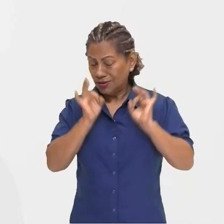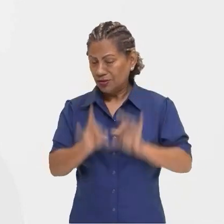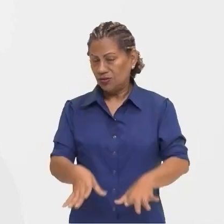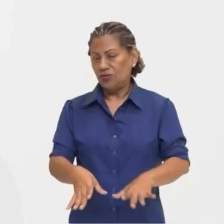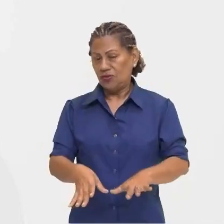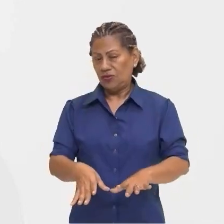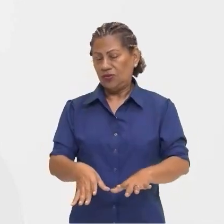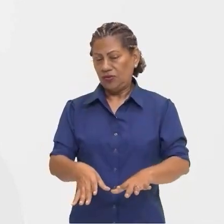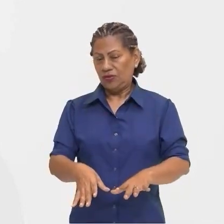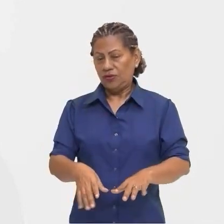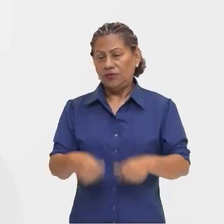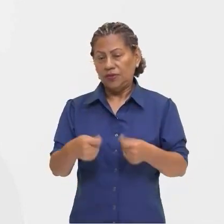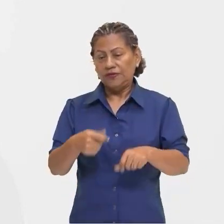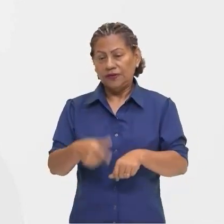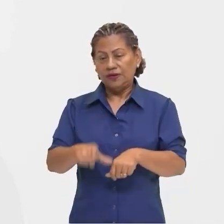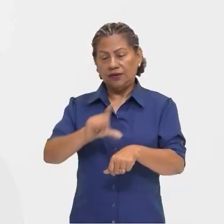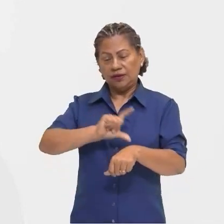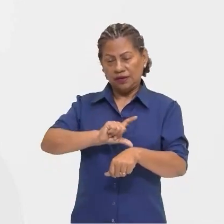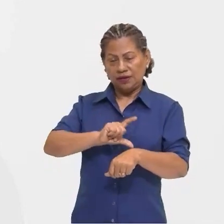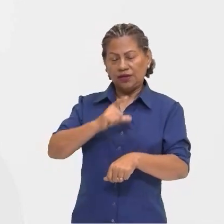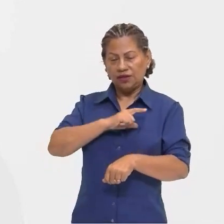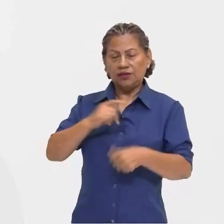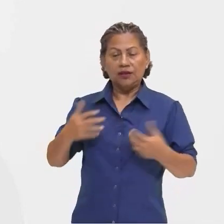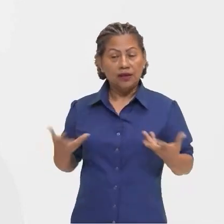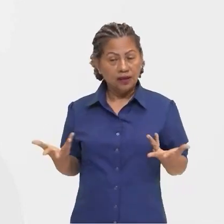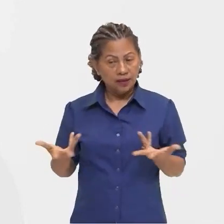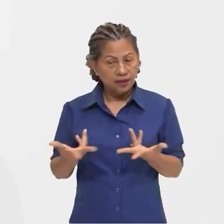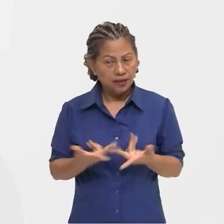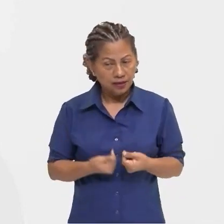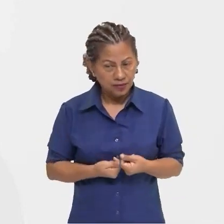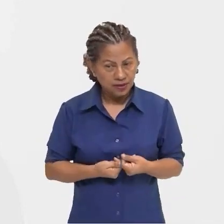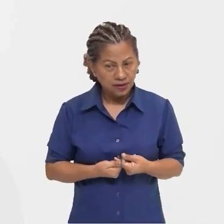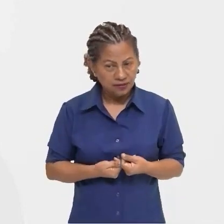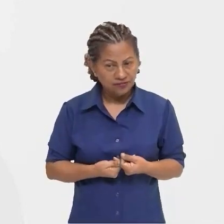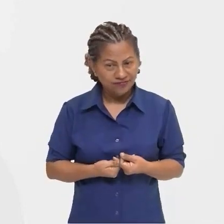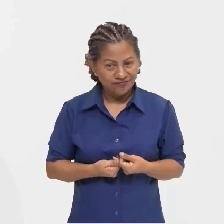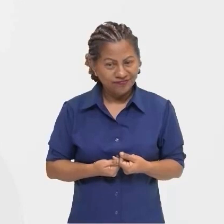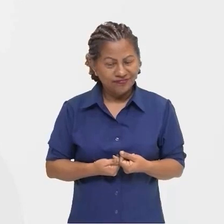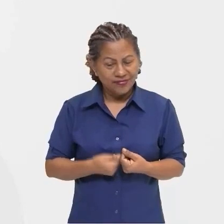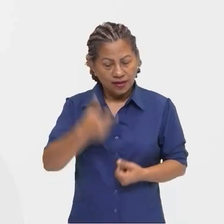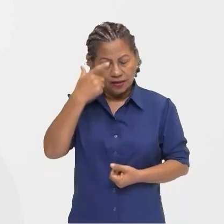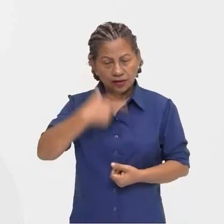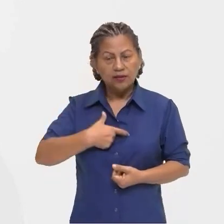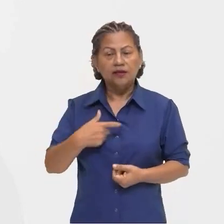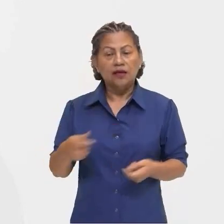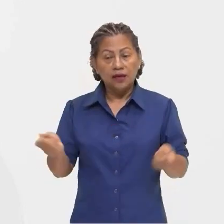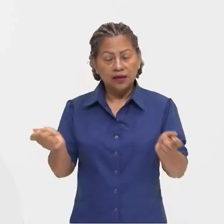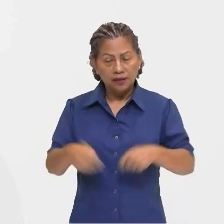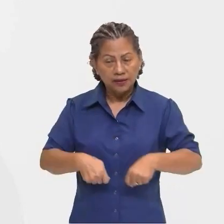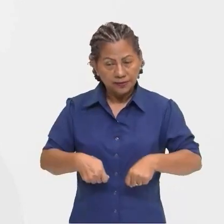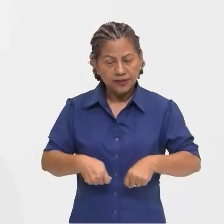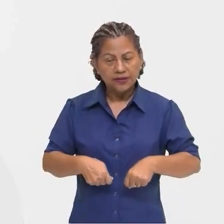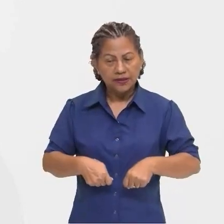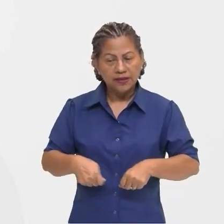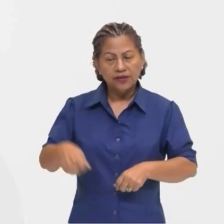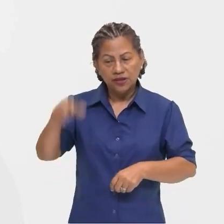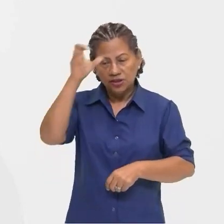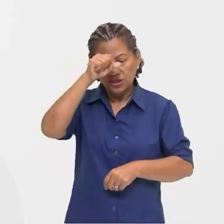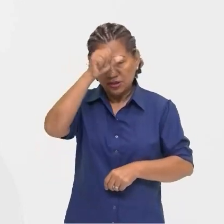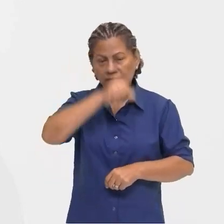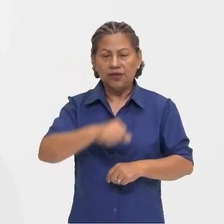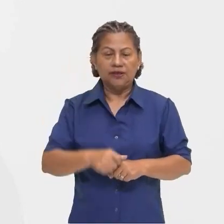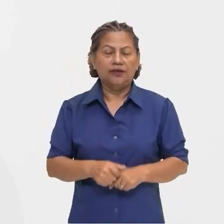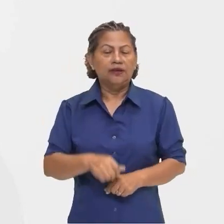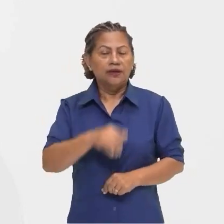desenvolver habilidades. E aí a gente tem que lembrar da nossa incrível capacidade de aprender. Nesse caso,